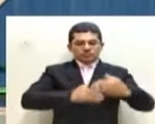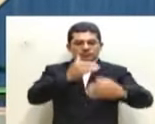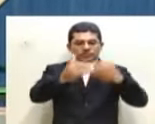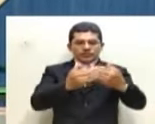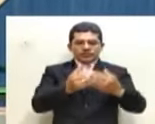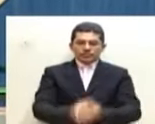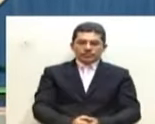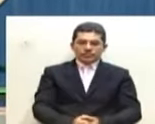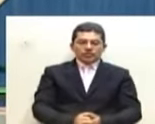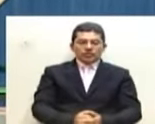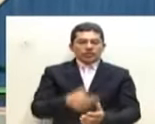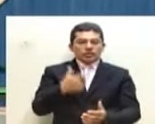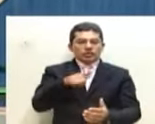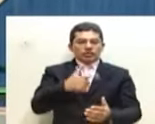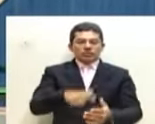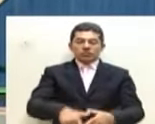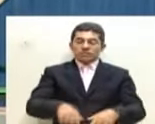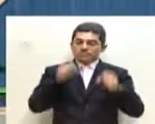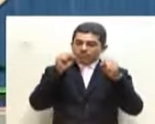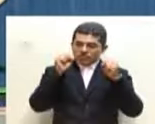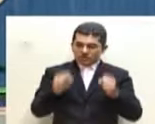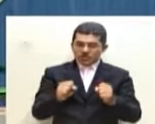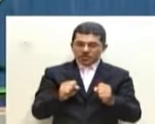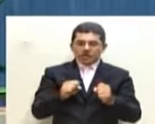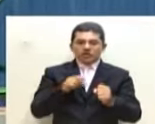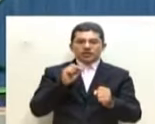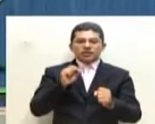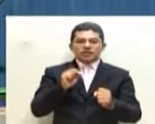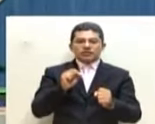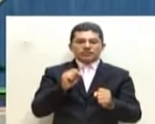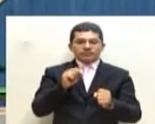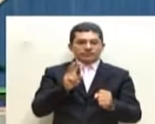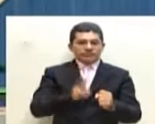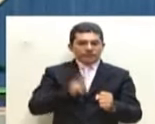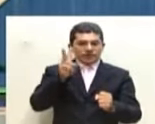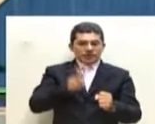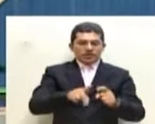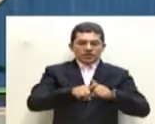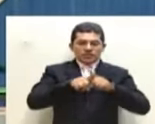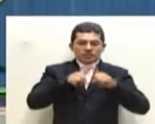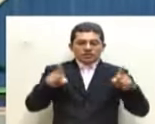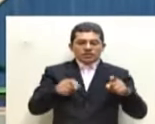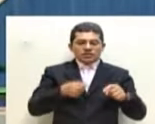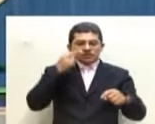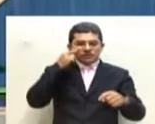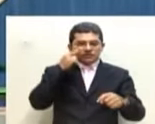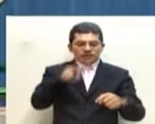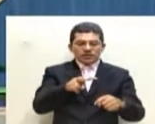não há império que valha que por ele se parta uma boneca de criança.